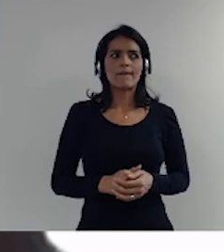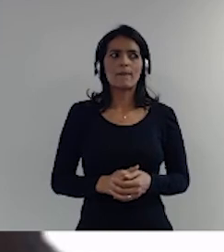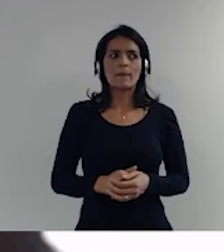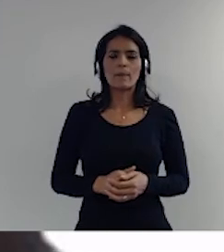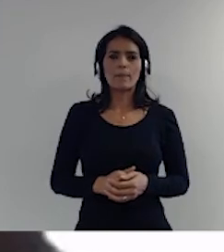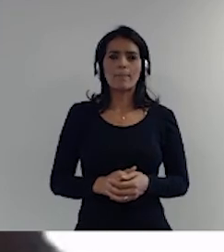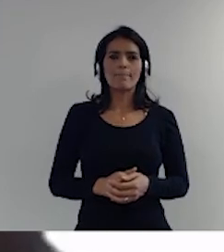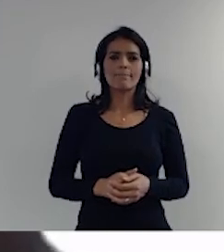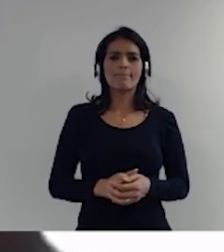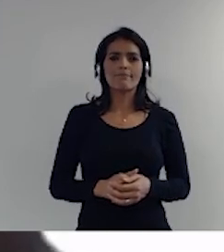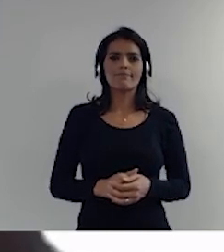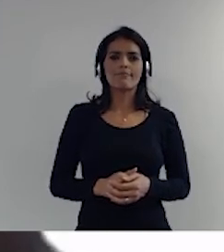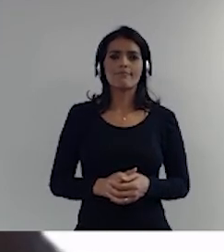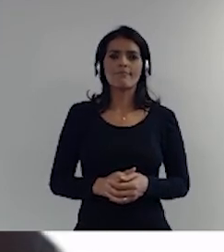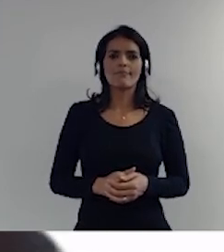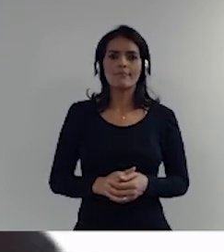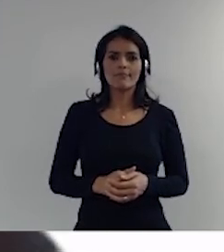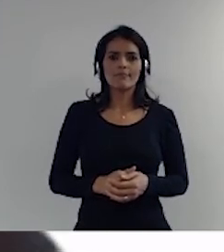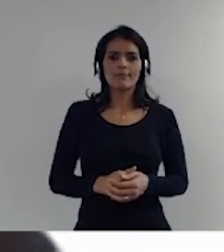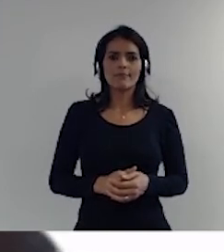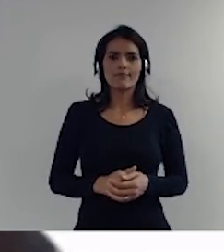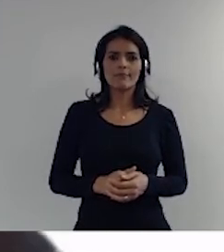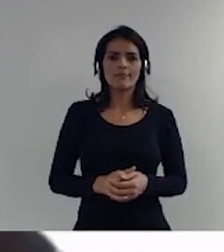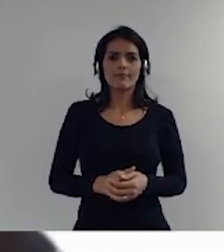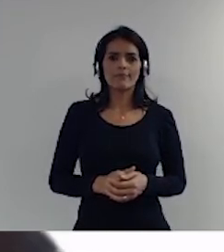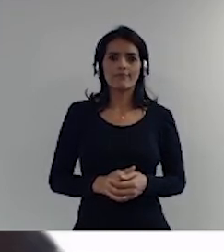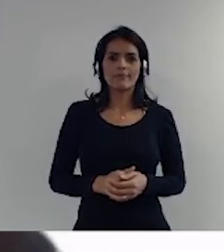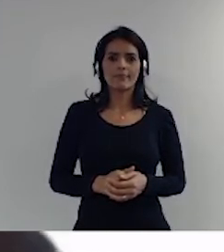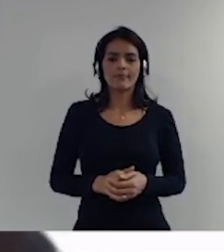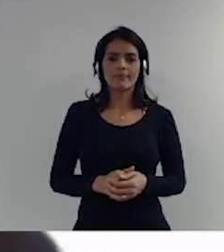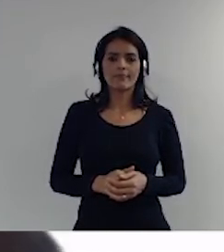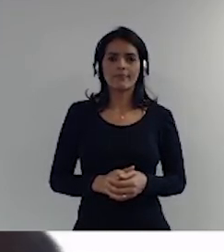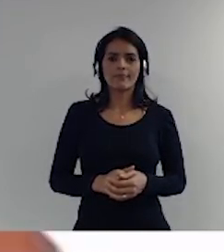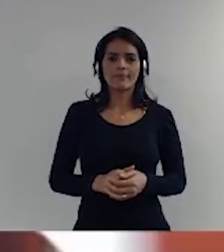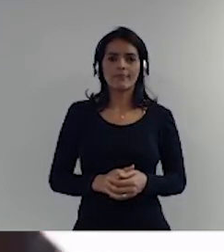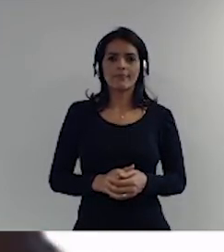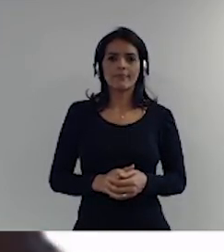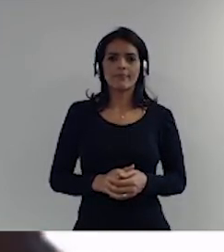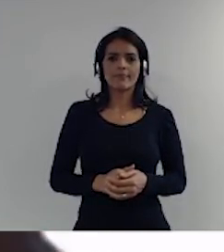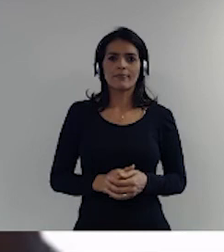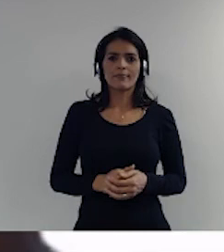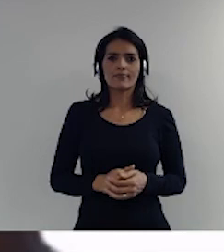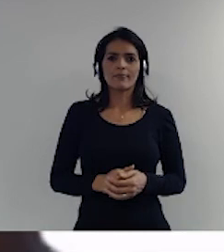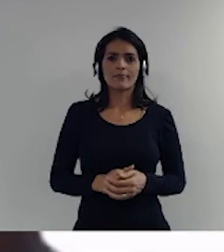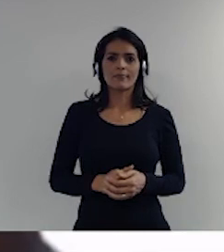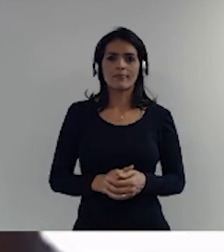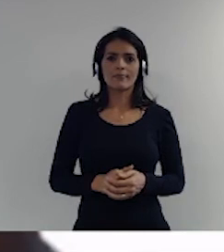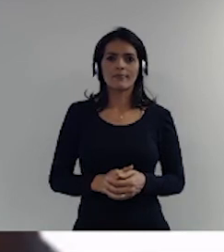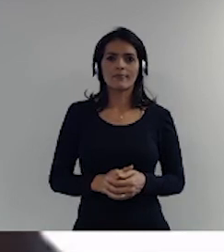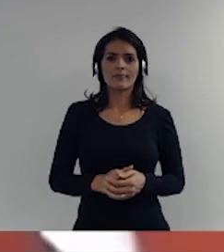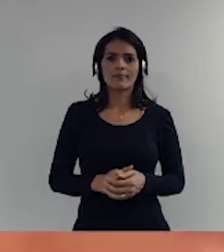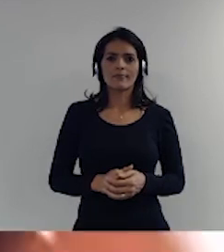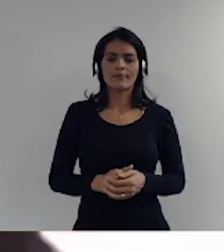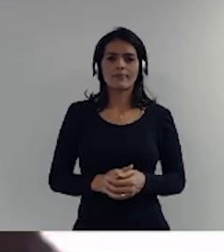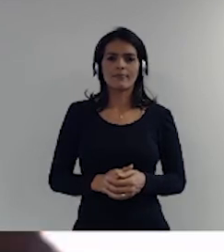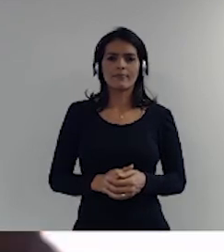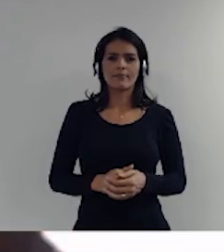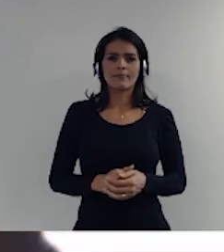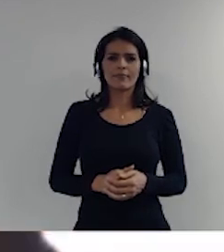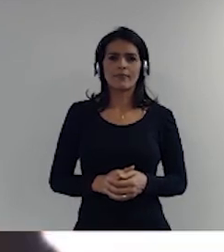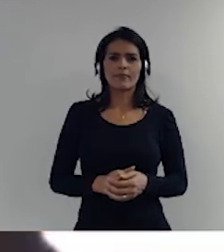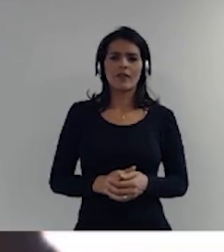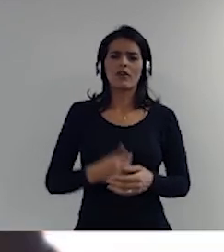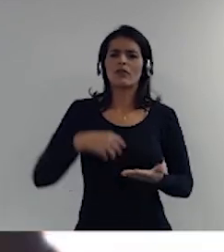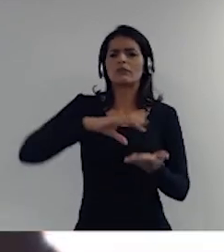Eu não vou entrar aqui em dados sobre o que foi a crise, os dados da volatilidade, eles foram